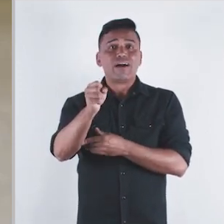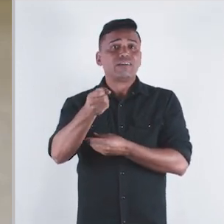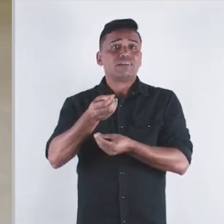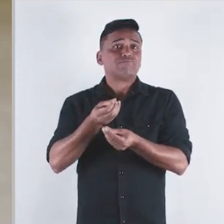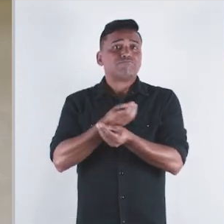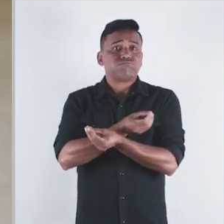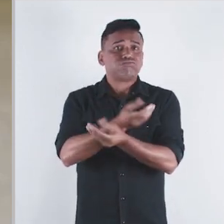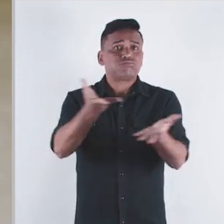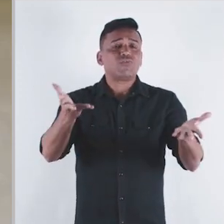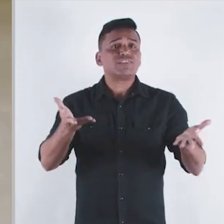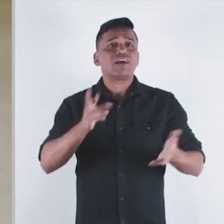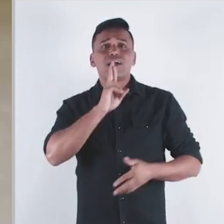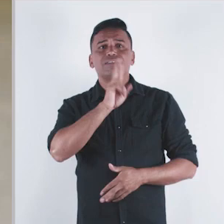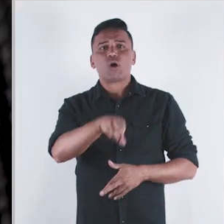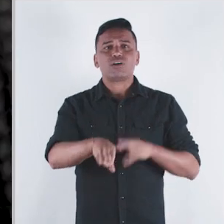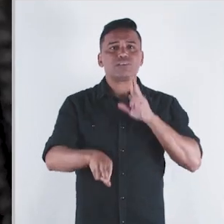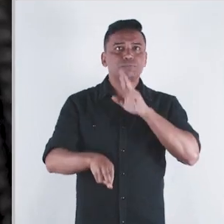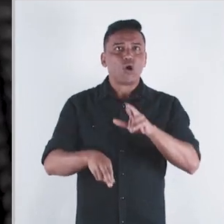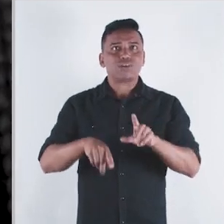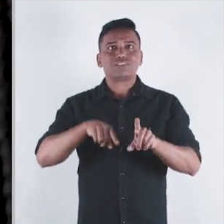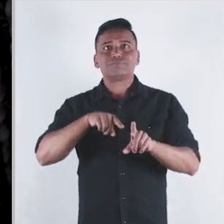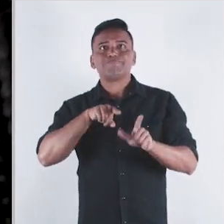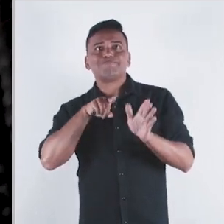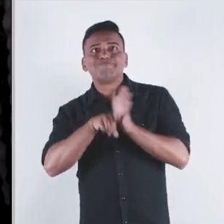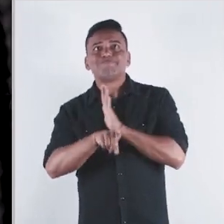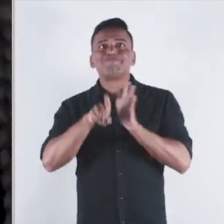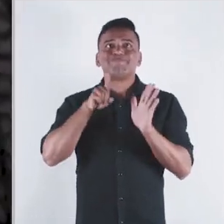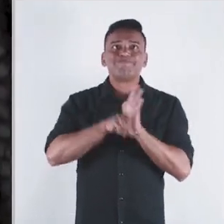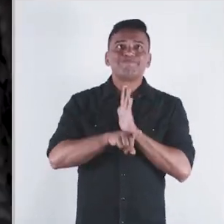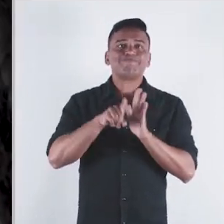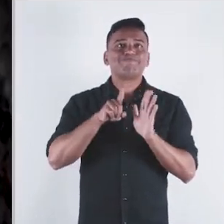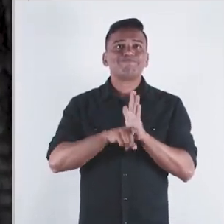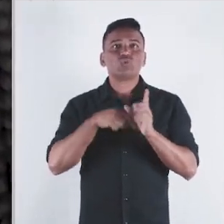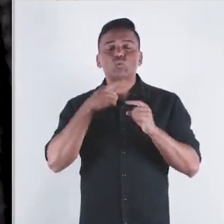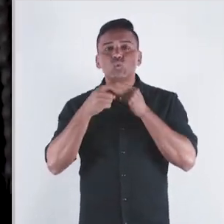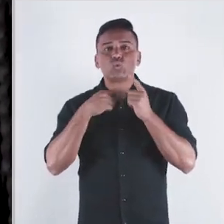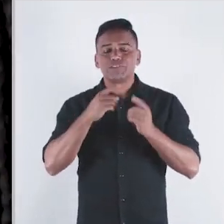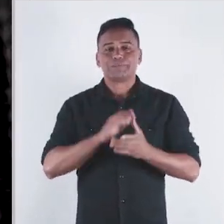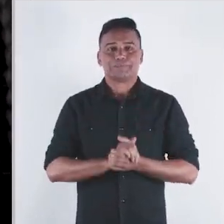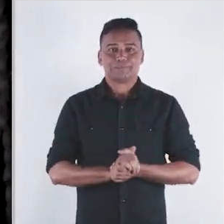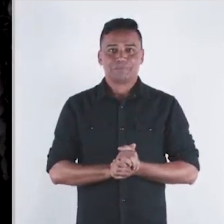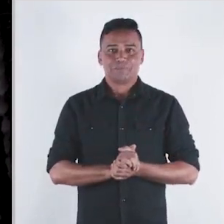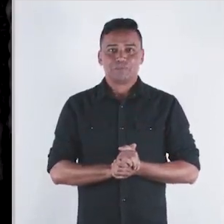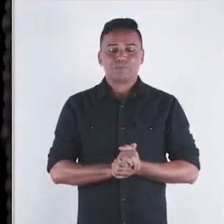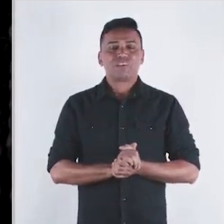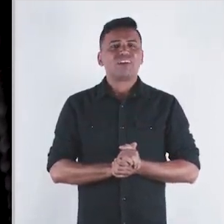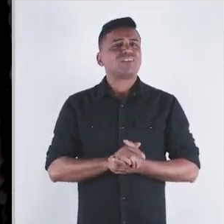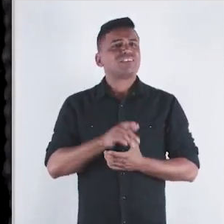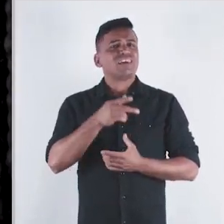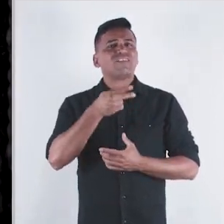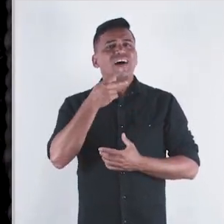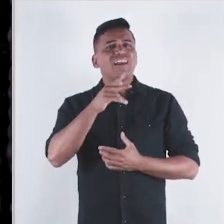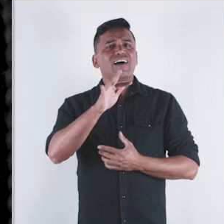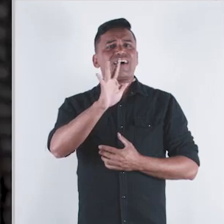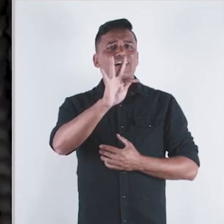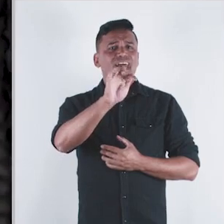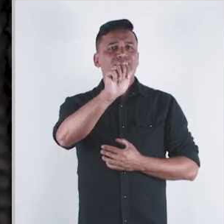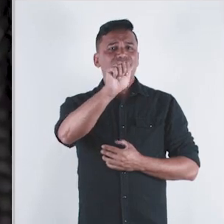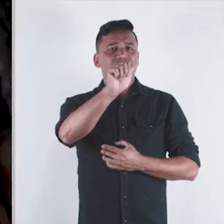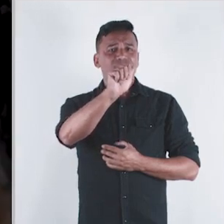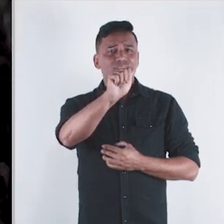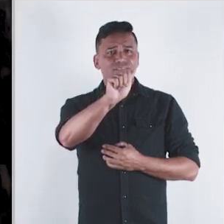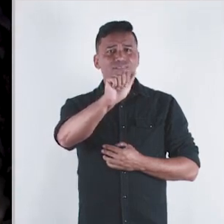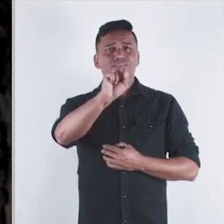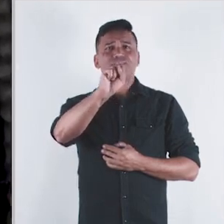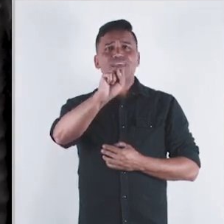esses questionamentos. Regiane, você fala do Flash e essa existência desse software,